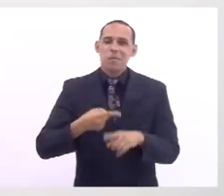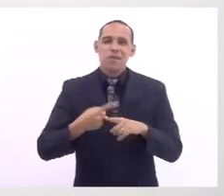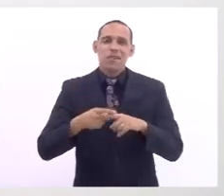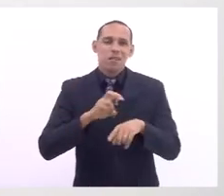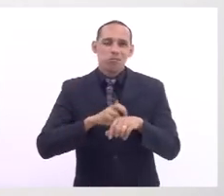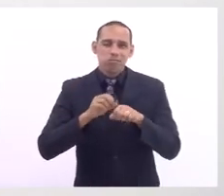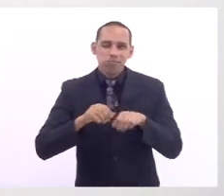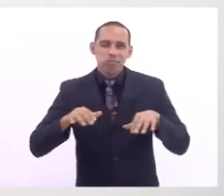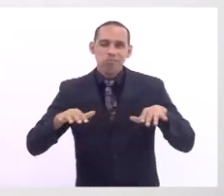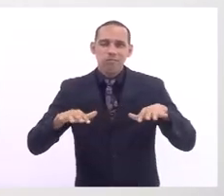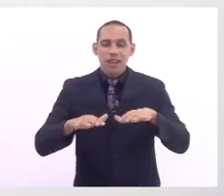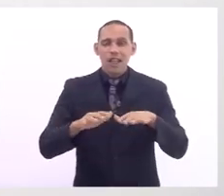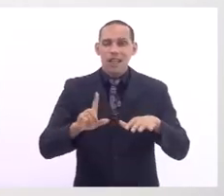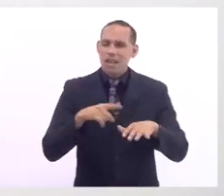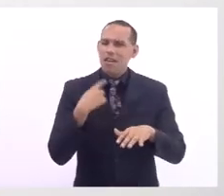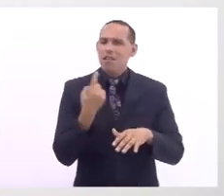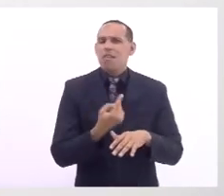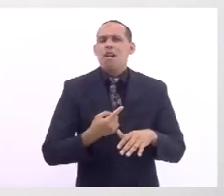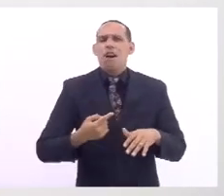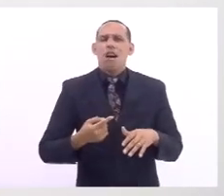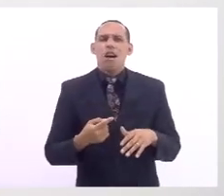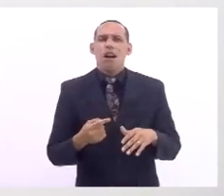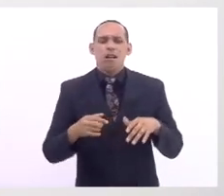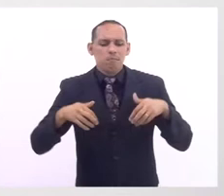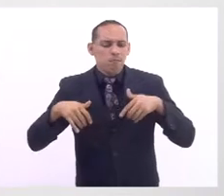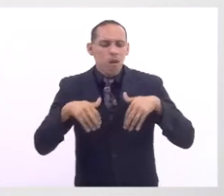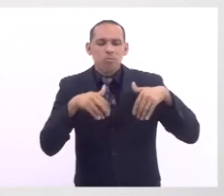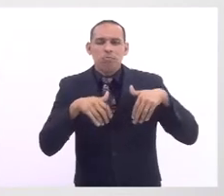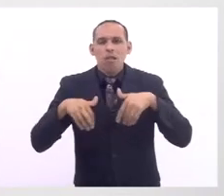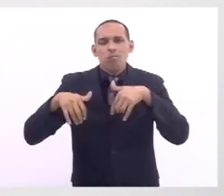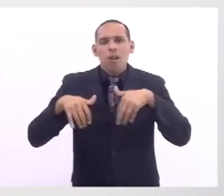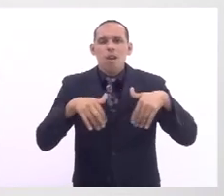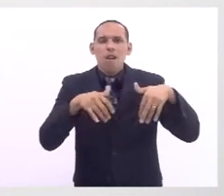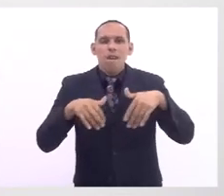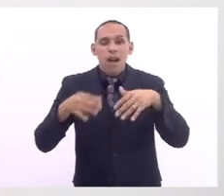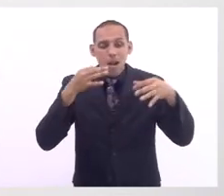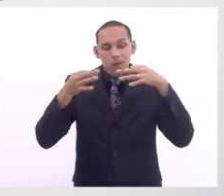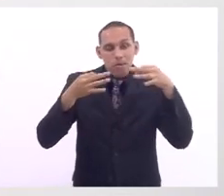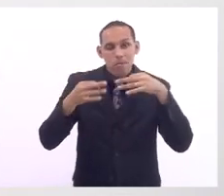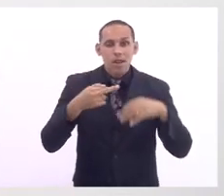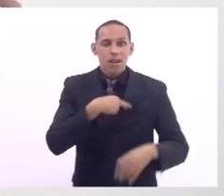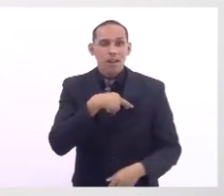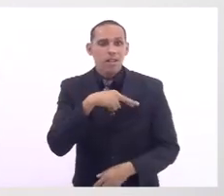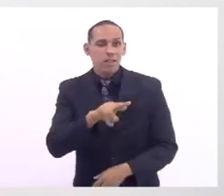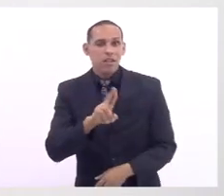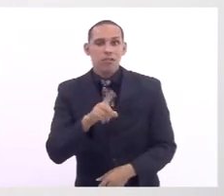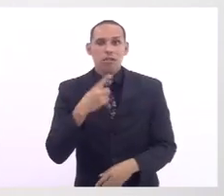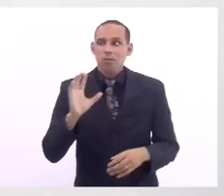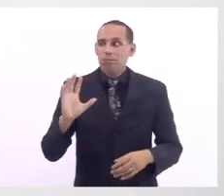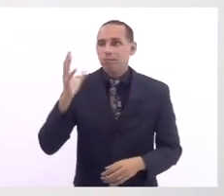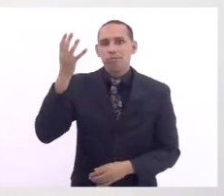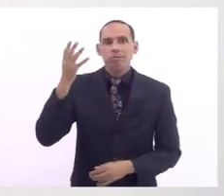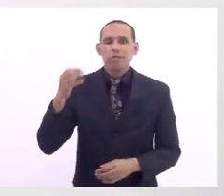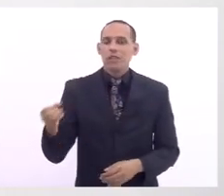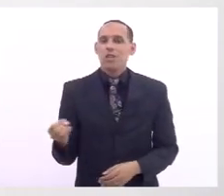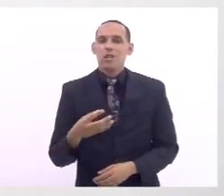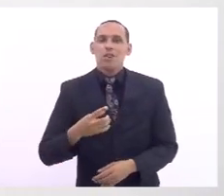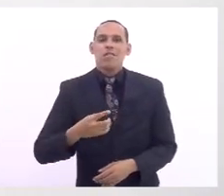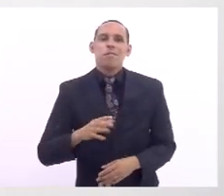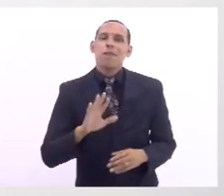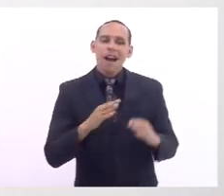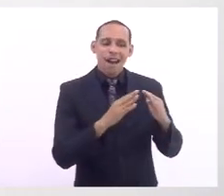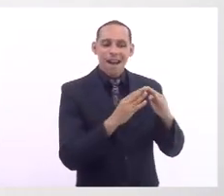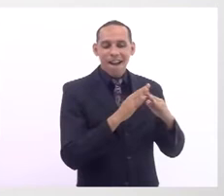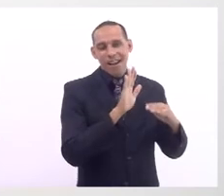nós revolucionamos lá a partir da perspectiva das religiões a casa Fluminense esteve ajudando a